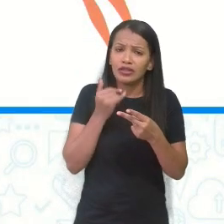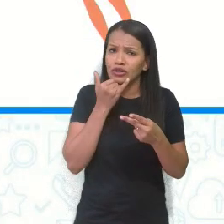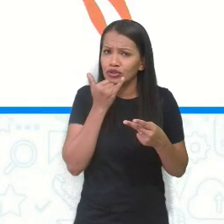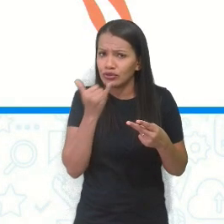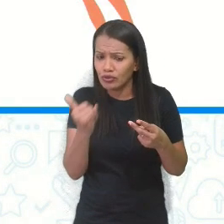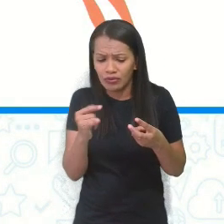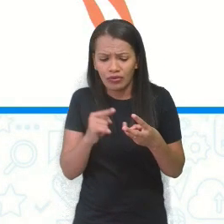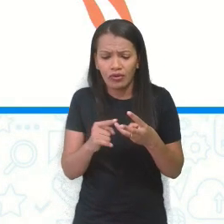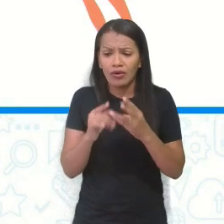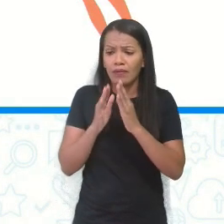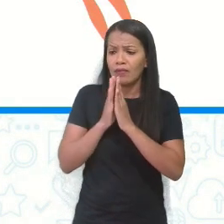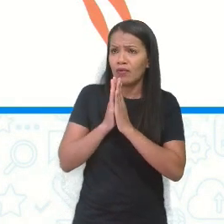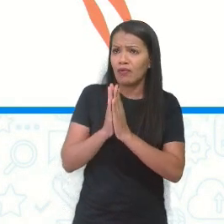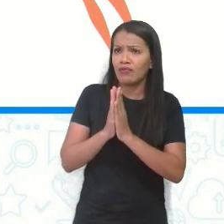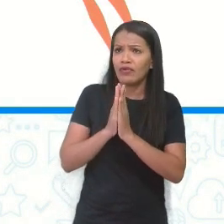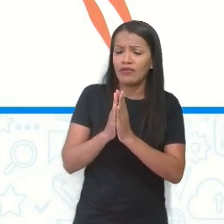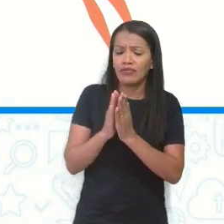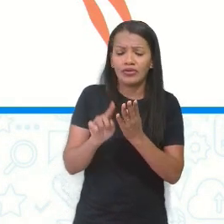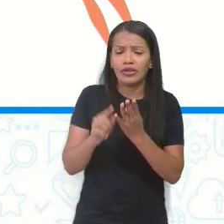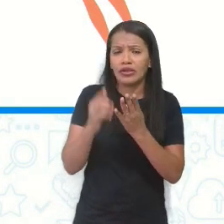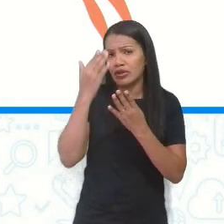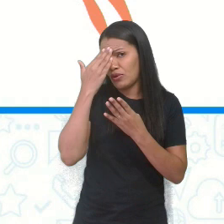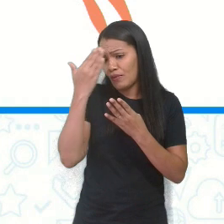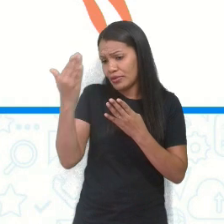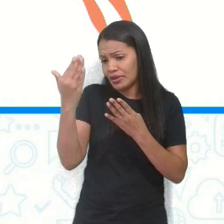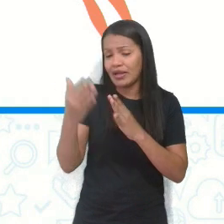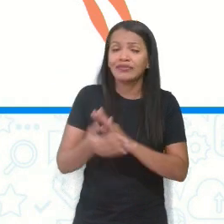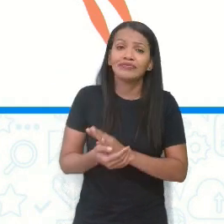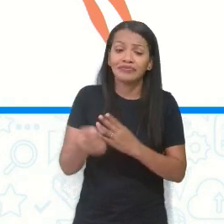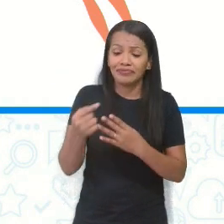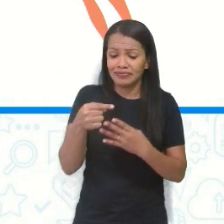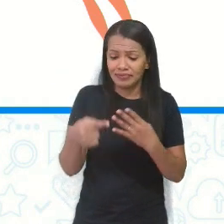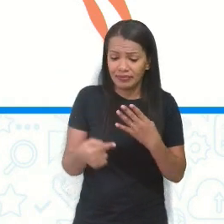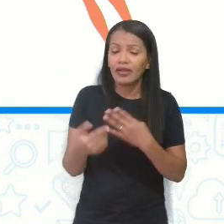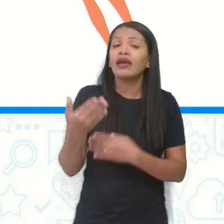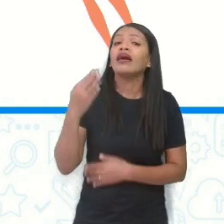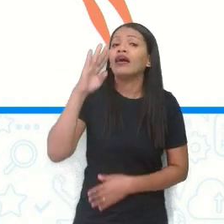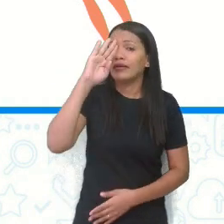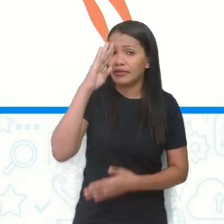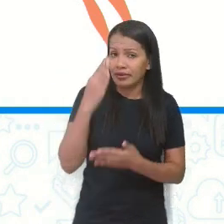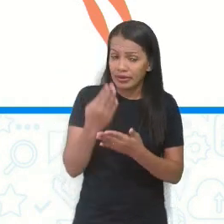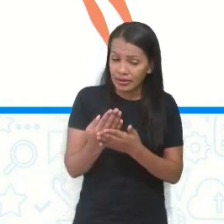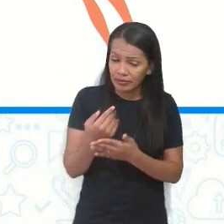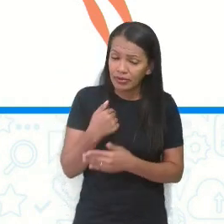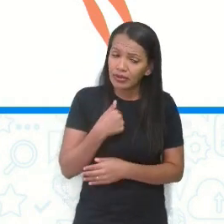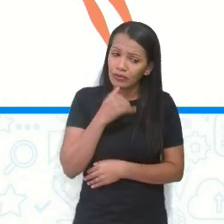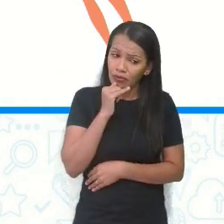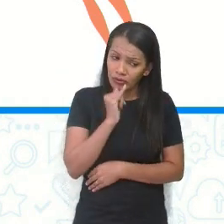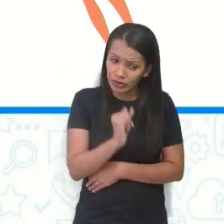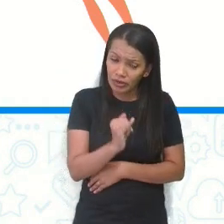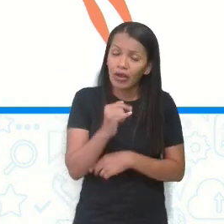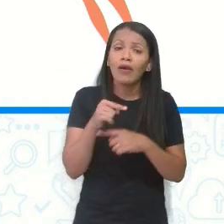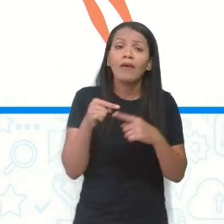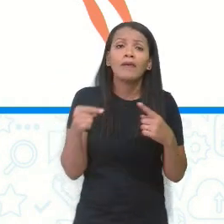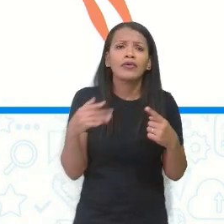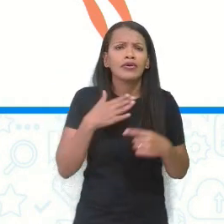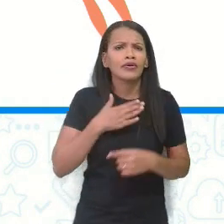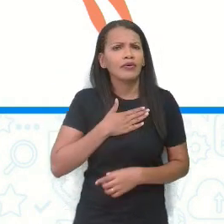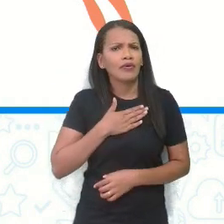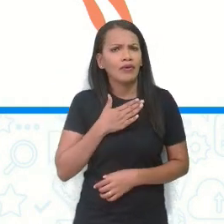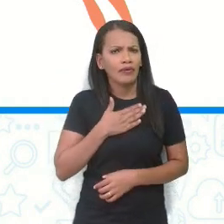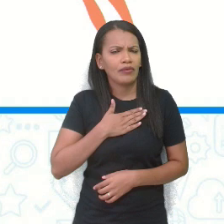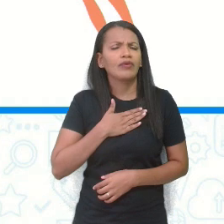desculpe, por favor e obrigado. Acredite no que eu digo, pois comigo